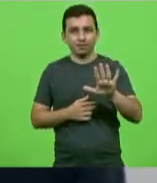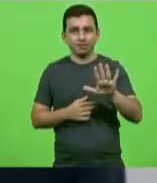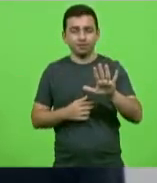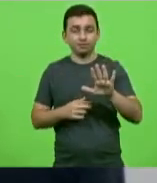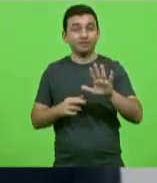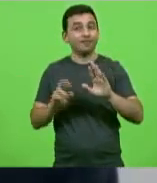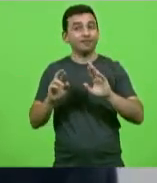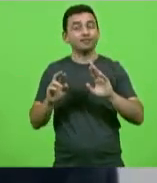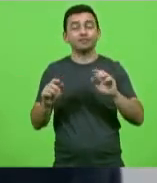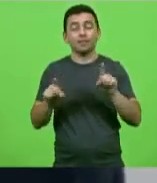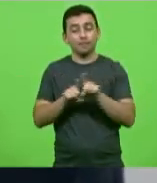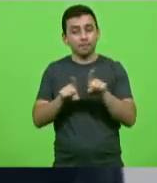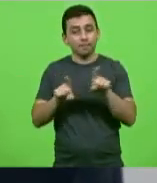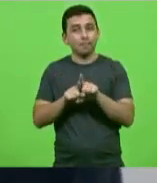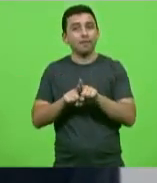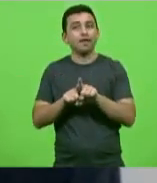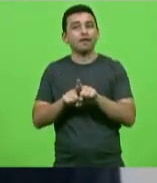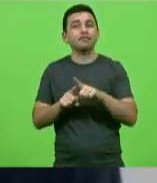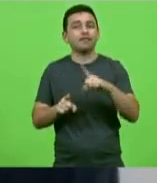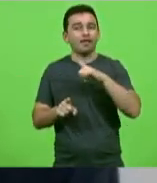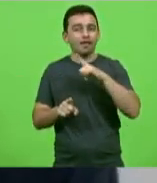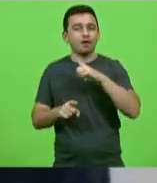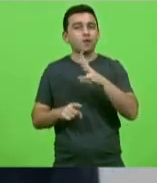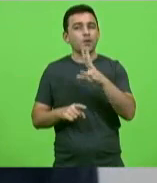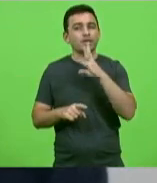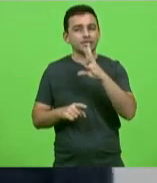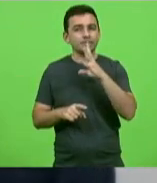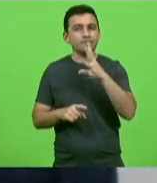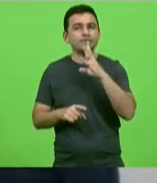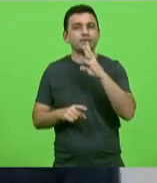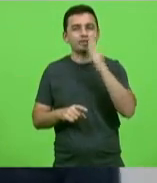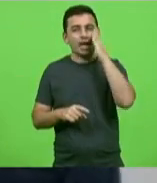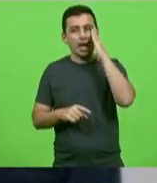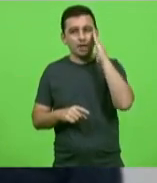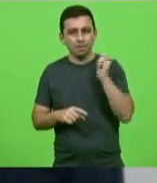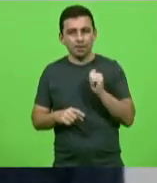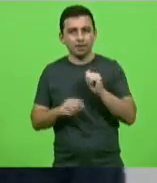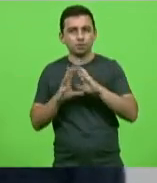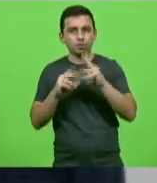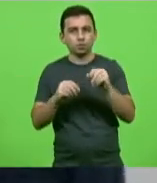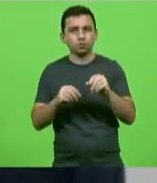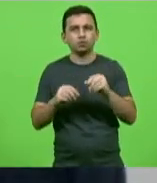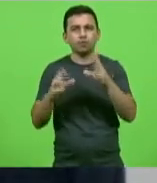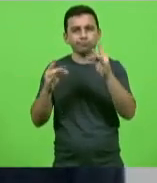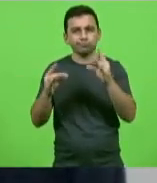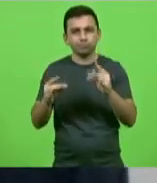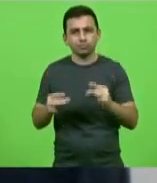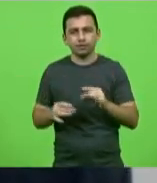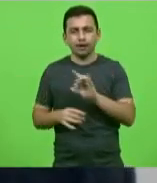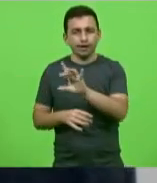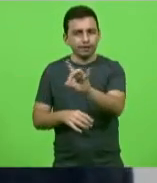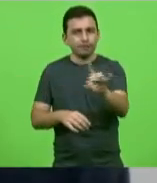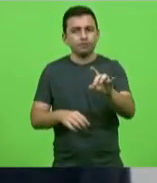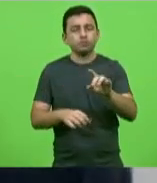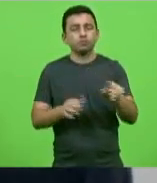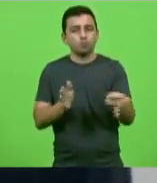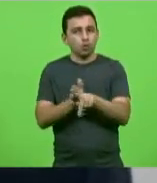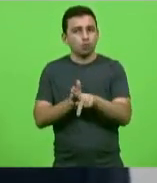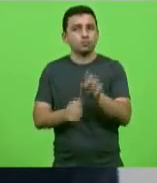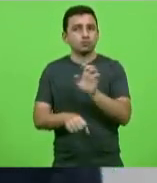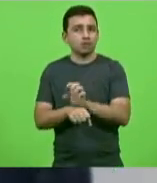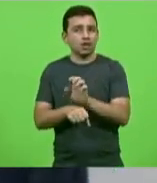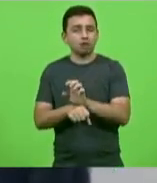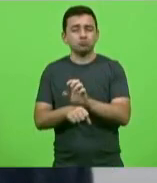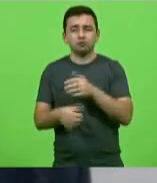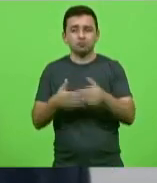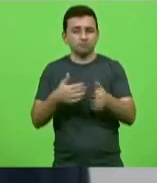inversamente proporcional, é o conhecimento e controle da autoridade sobre as minudências da atuação do Estado em todas as suas